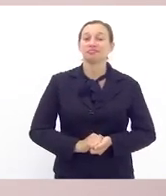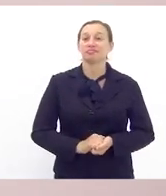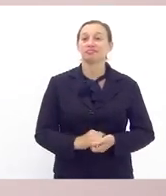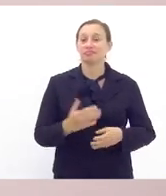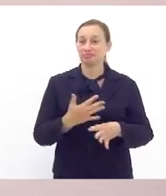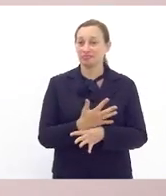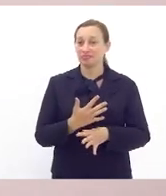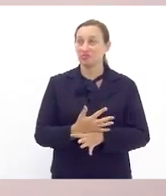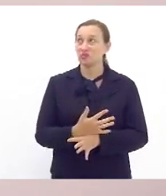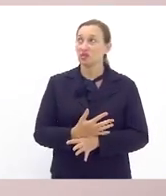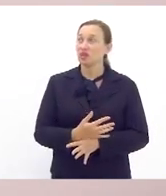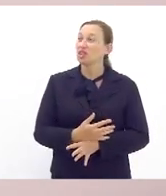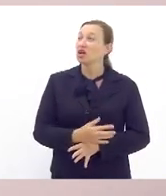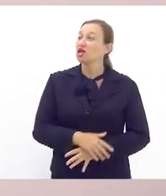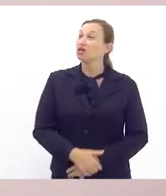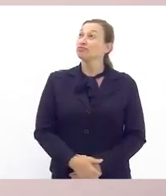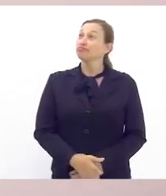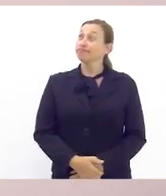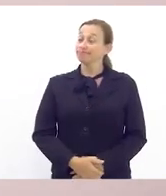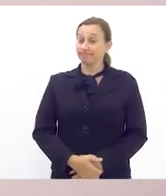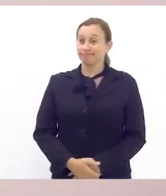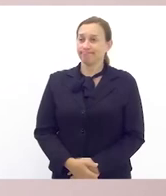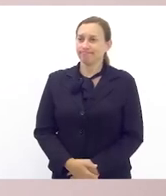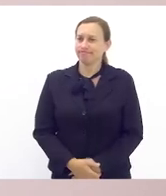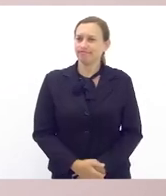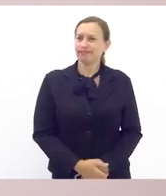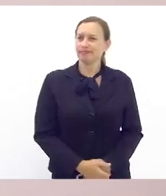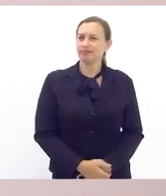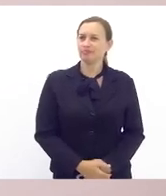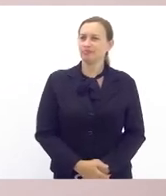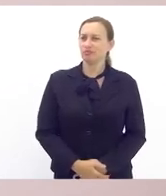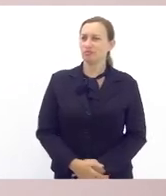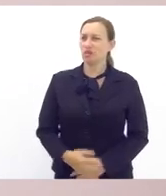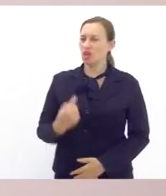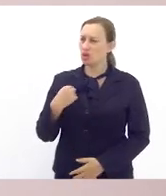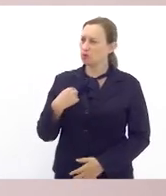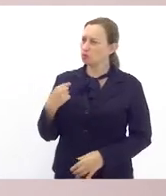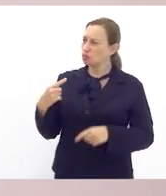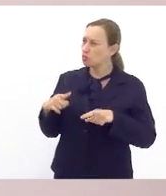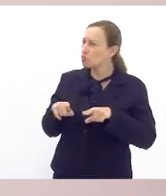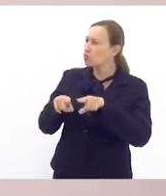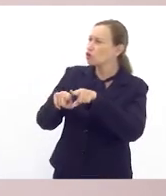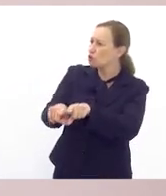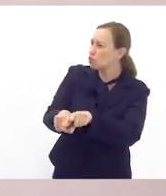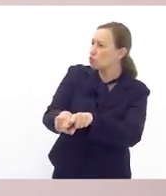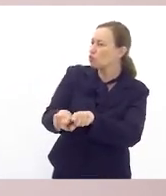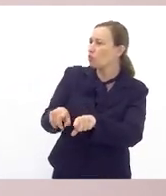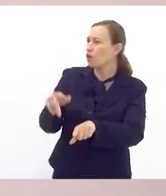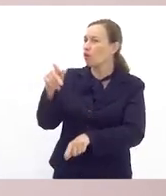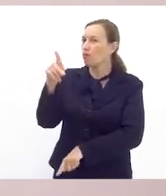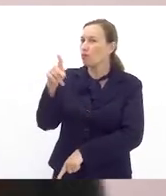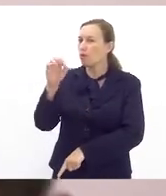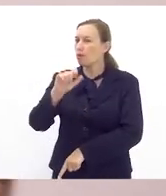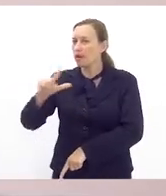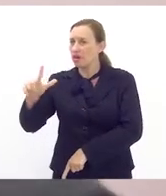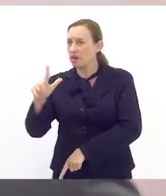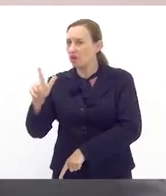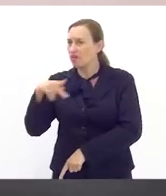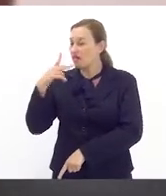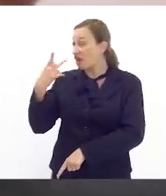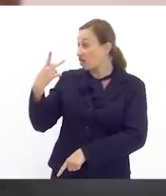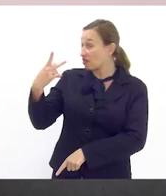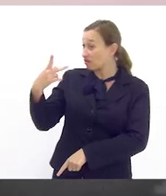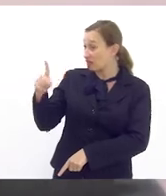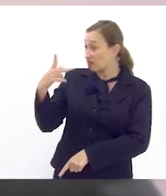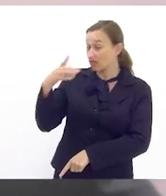venho numa fala muito encontro aqui o poder falou porque eu não quero desacreditar